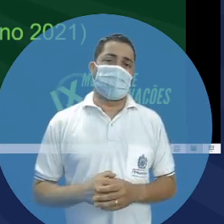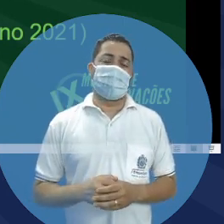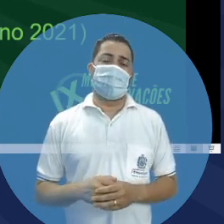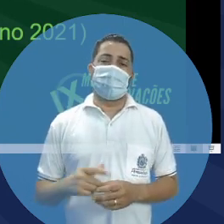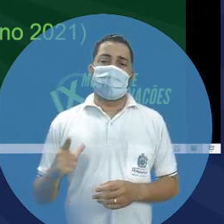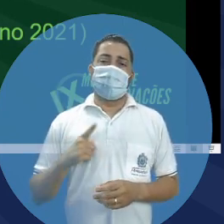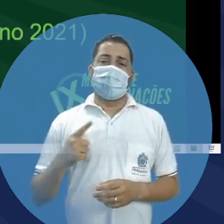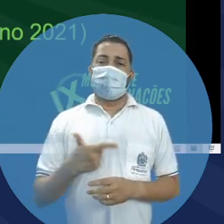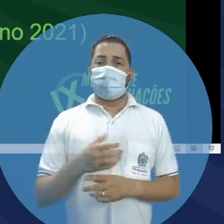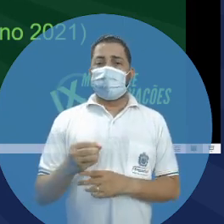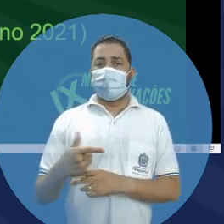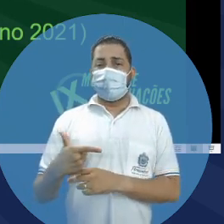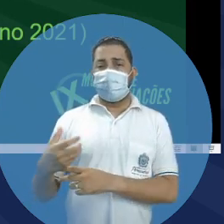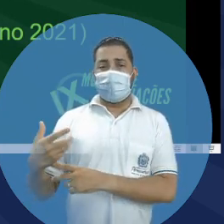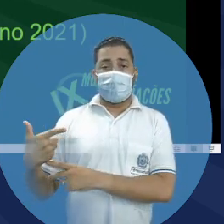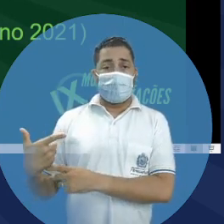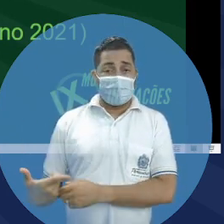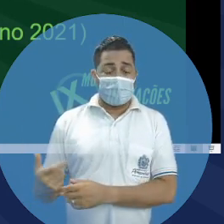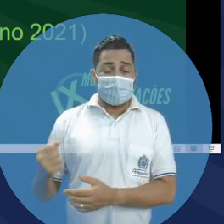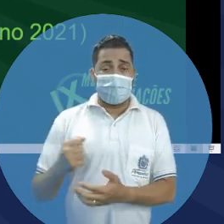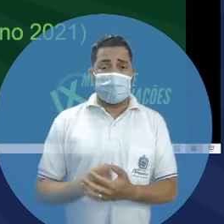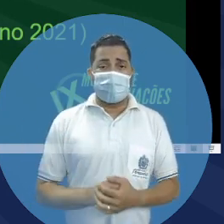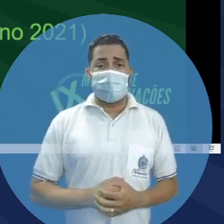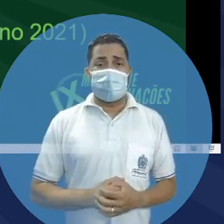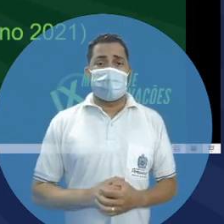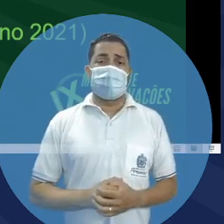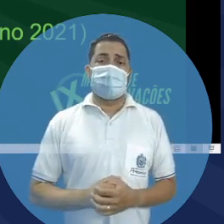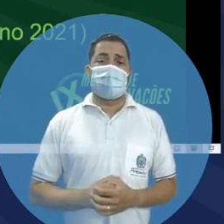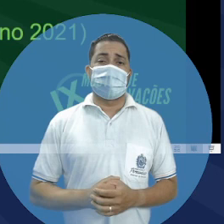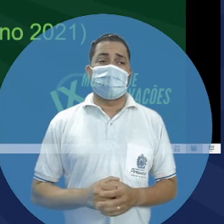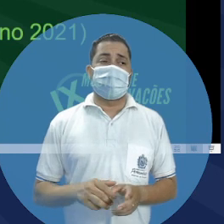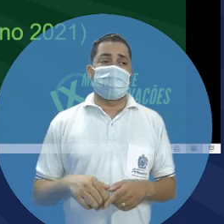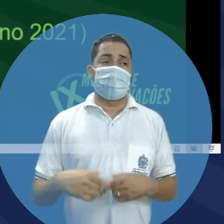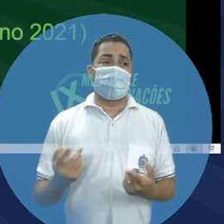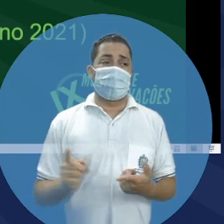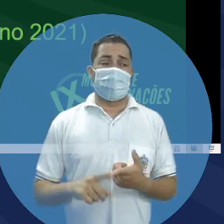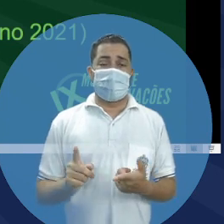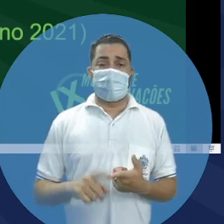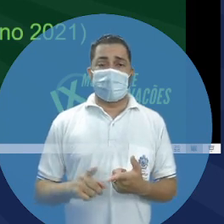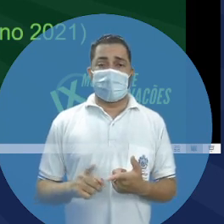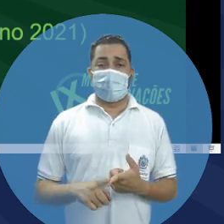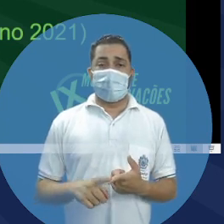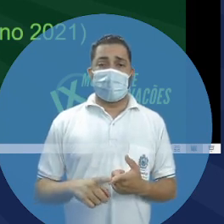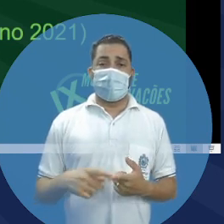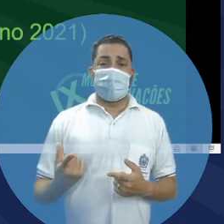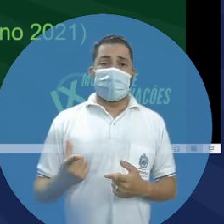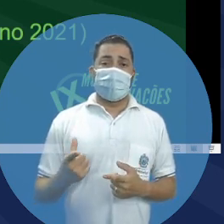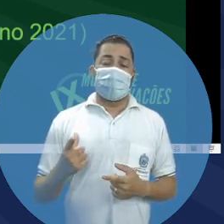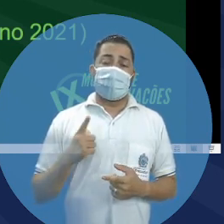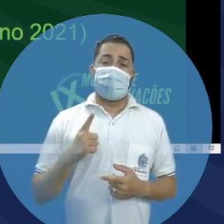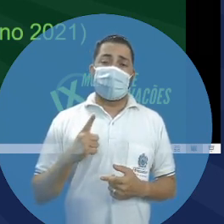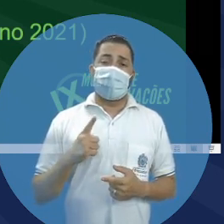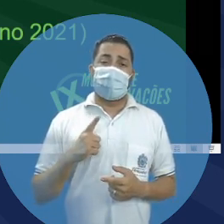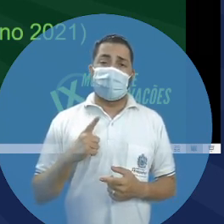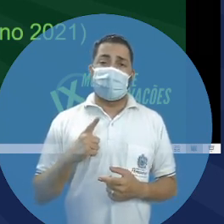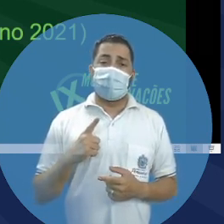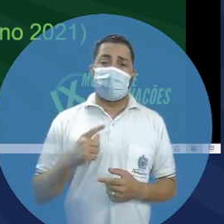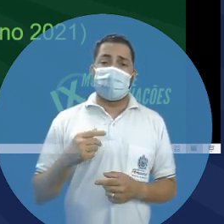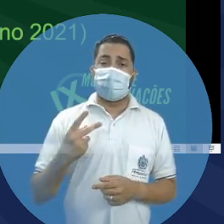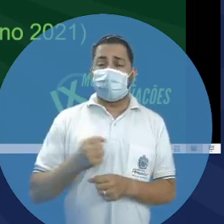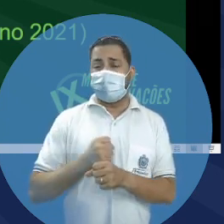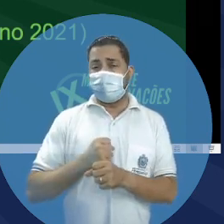foi terceiro ano até o ano passado. E Mirelle da Rocha Baracho, com Gênero e Mídia, terceiro ano de 2021. Então, elas